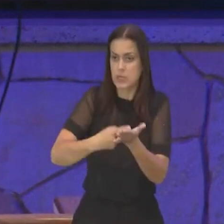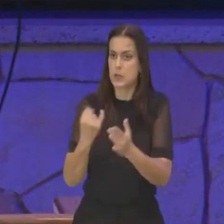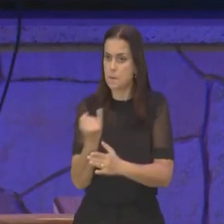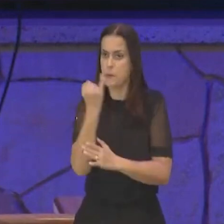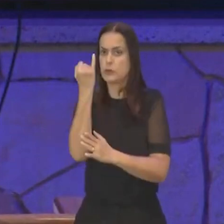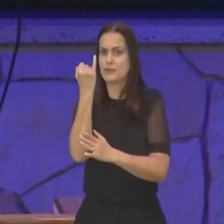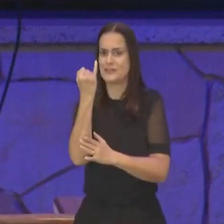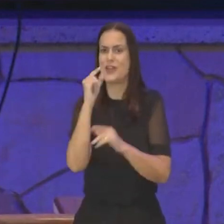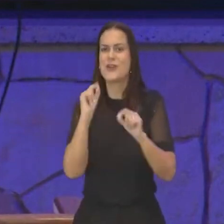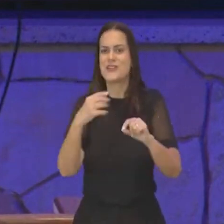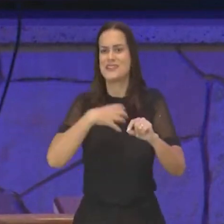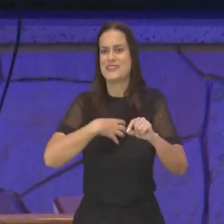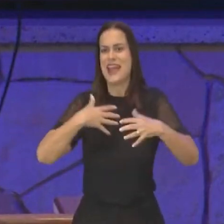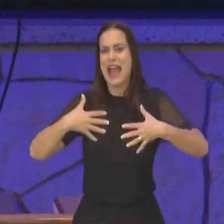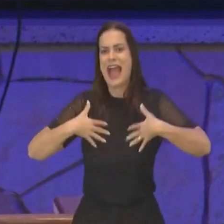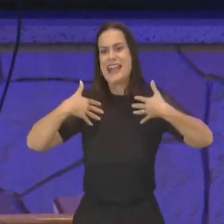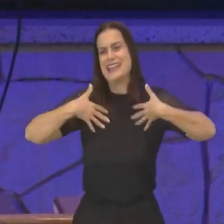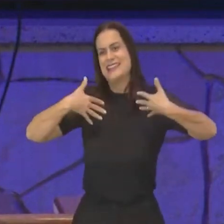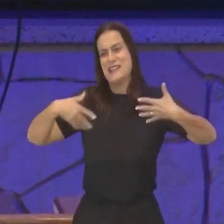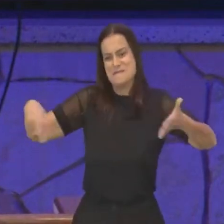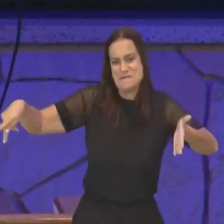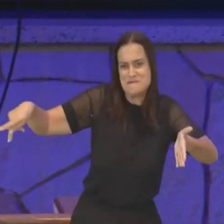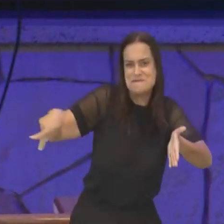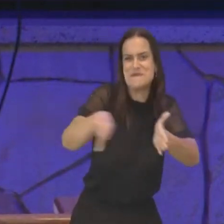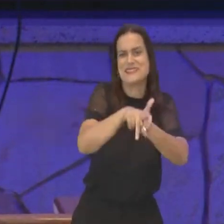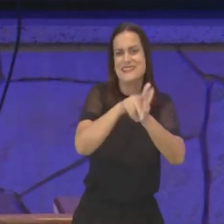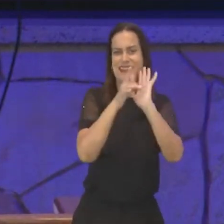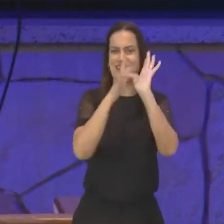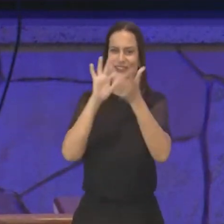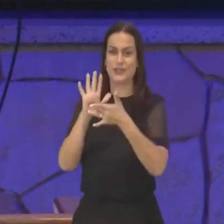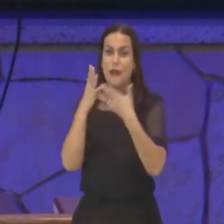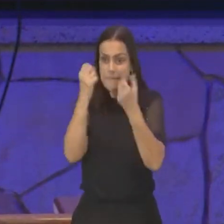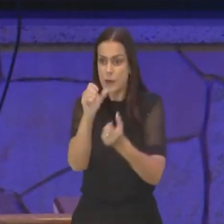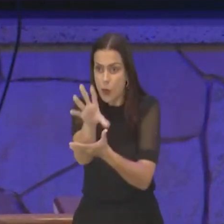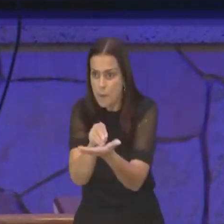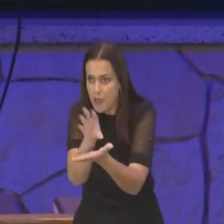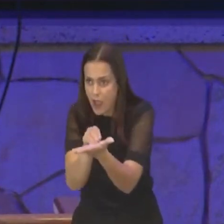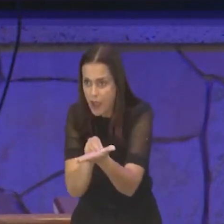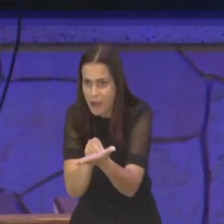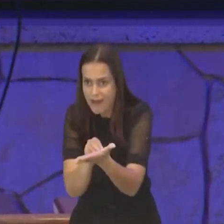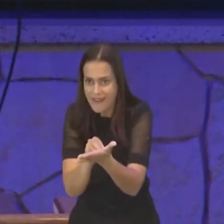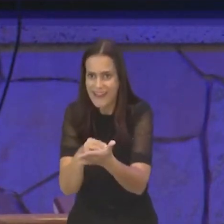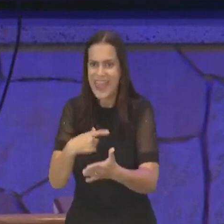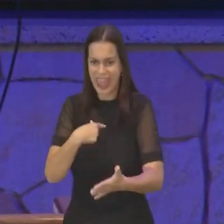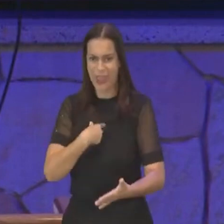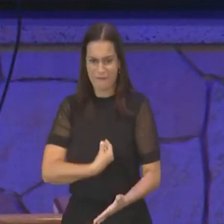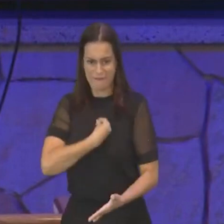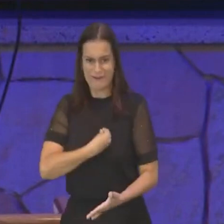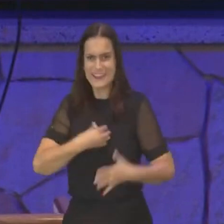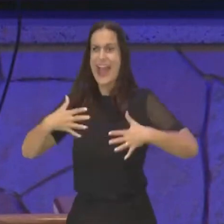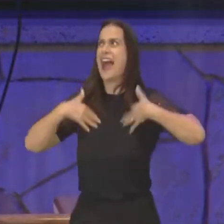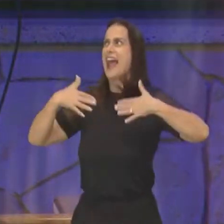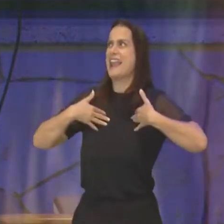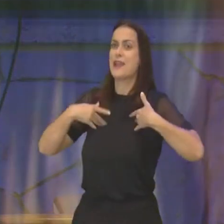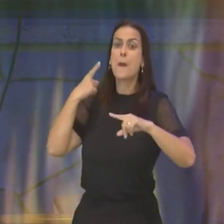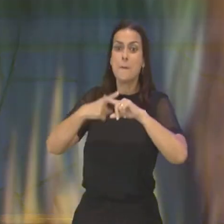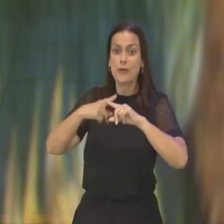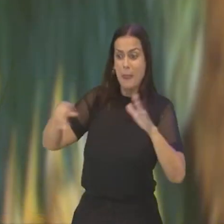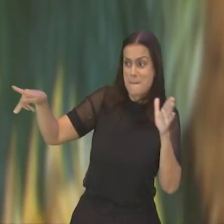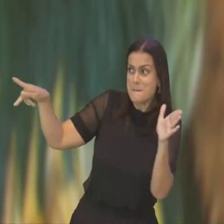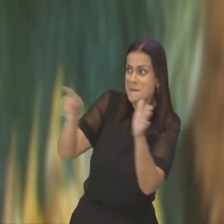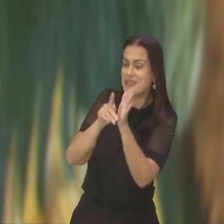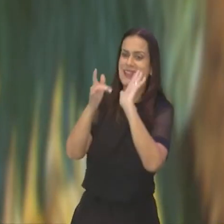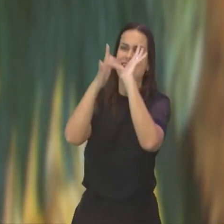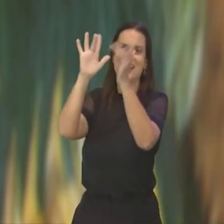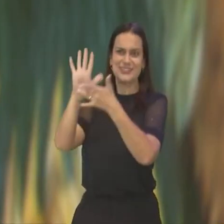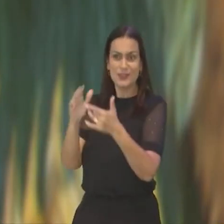é a alegria em pertencer a Cristo. Vamos falar juntos? Alegria em pertencer